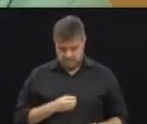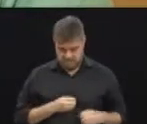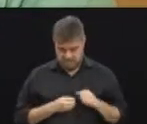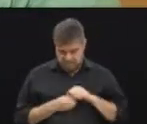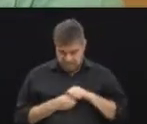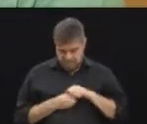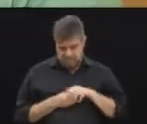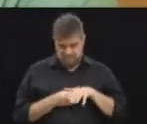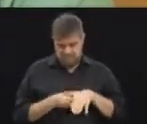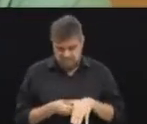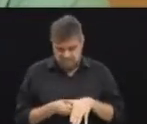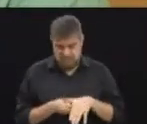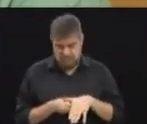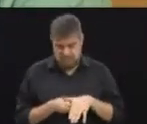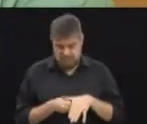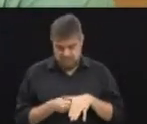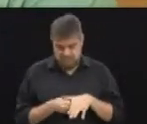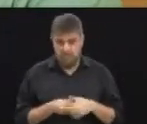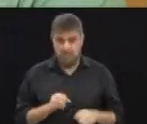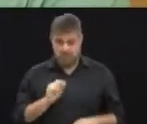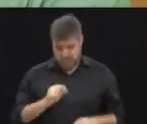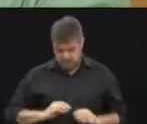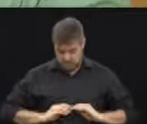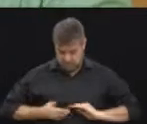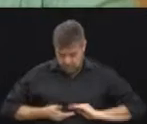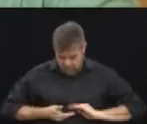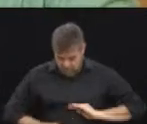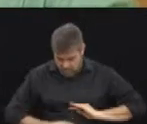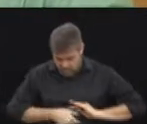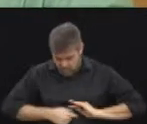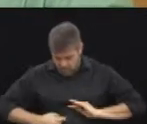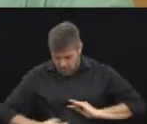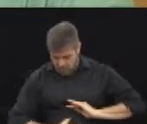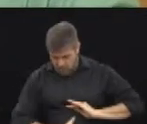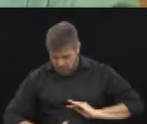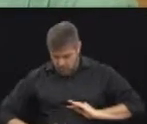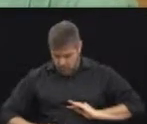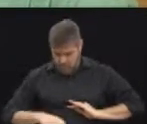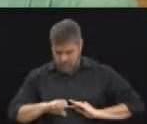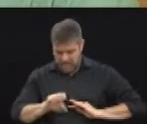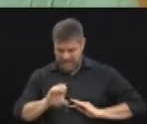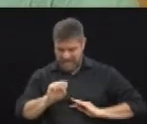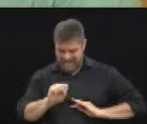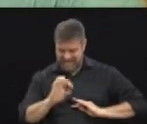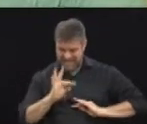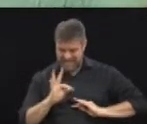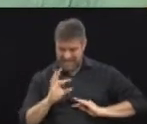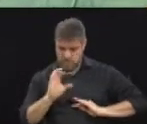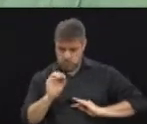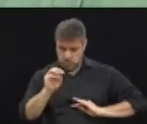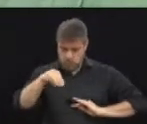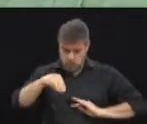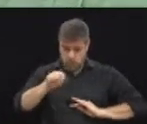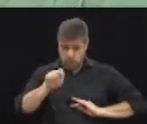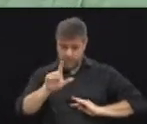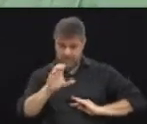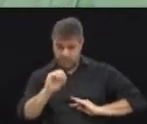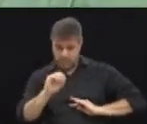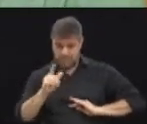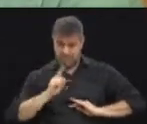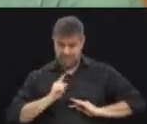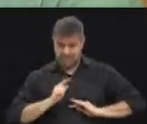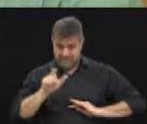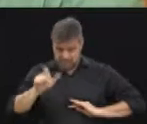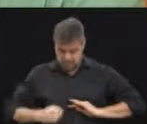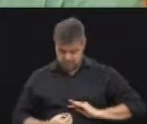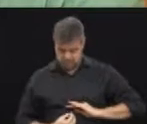de hiato, que é uma hérnia do estômago. O estômago normalmente deve estar na barriga, no abdômen, abaixo do diafragma. Em